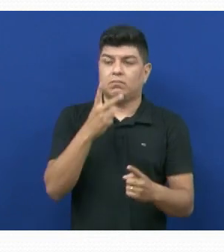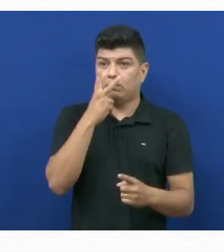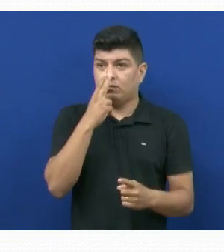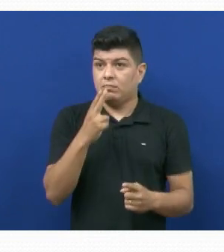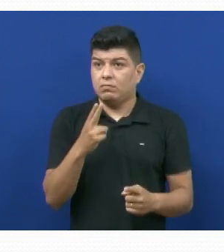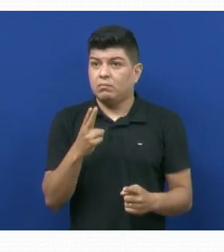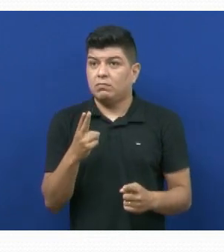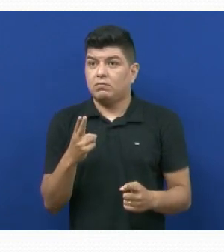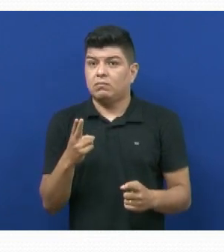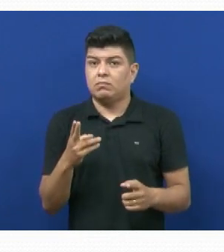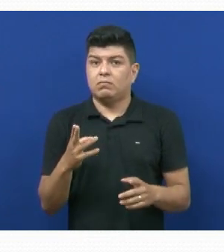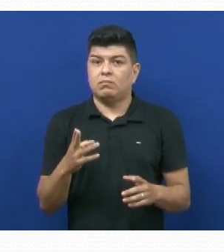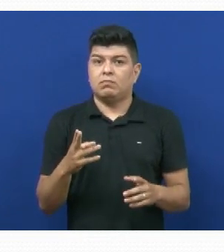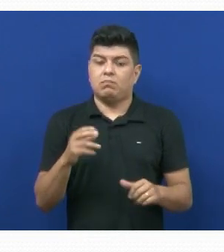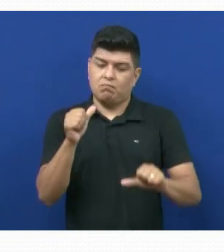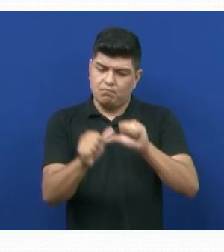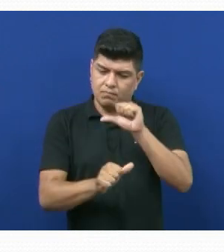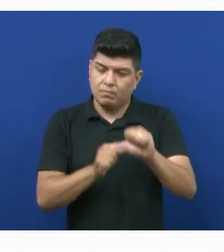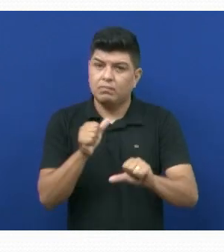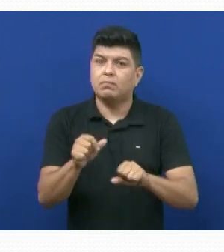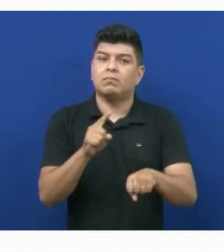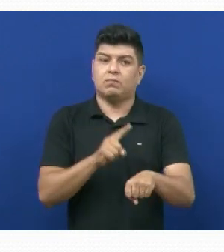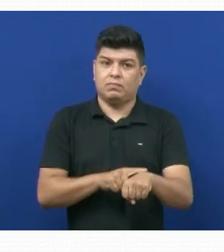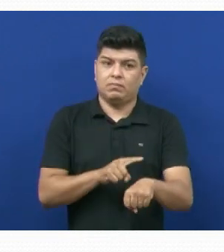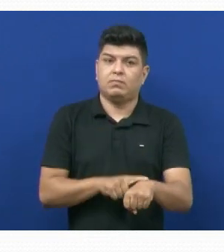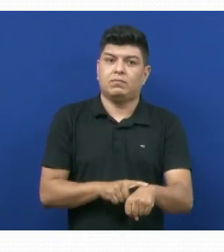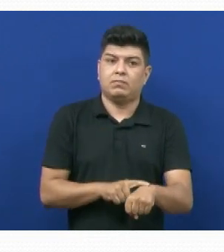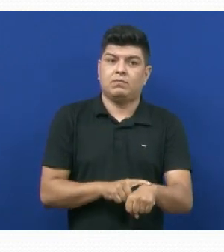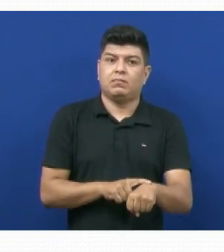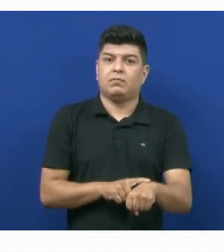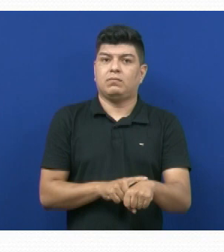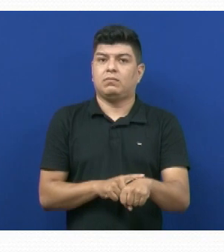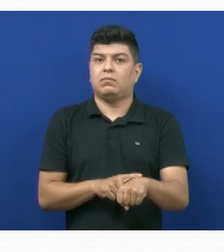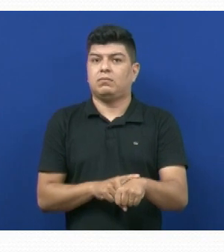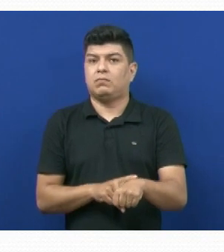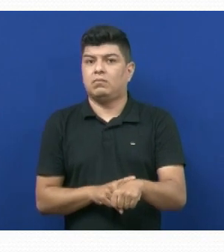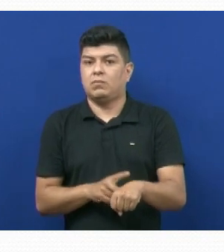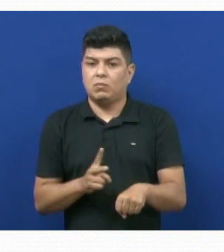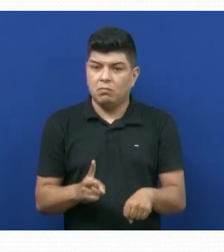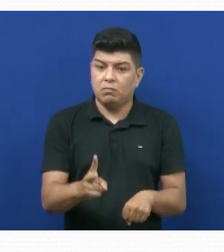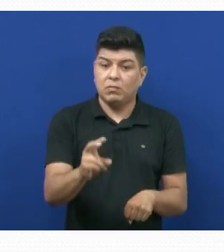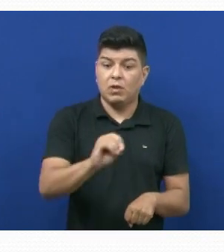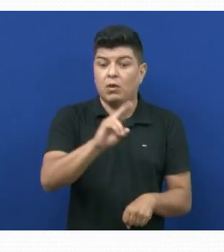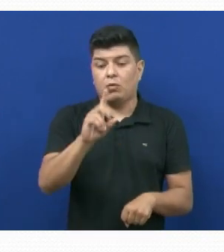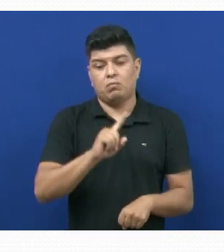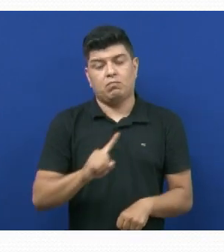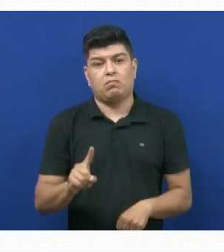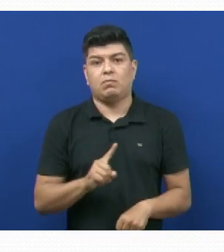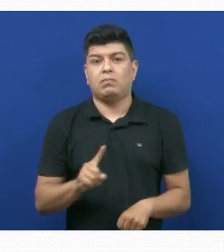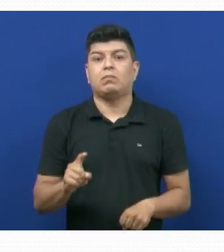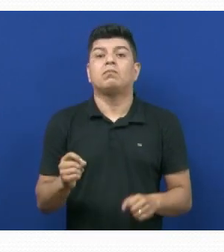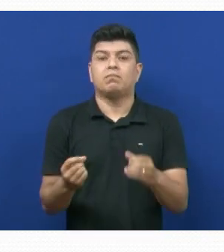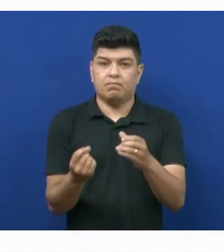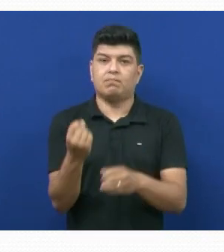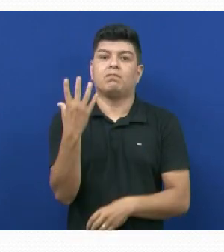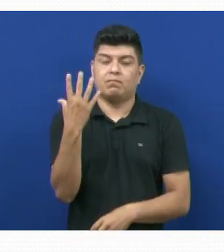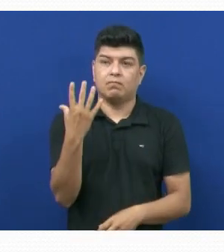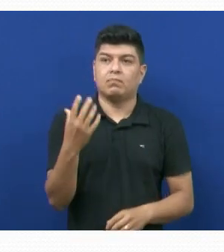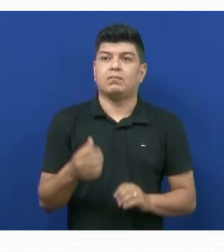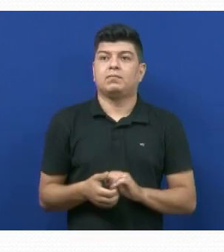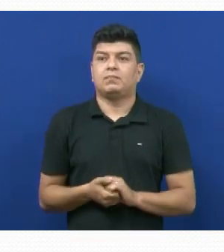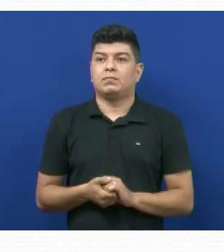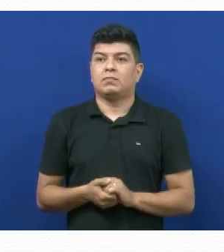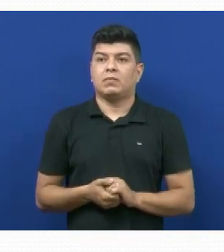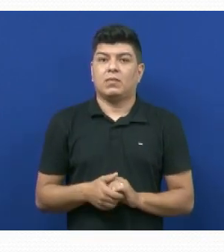progressão temporal, ou seja, uma mudança desse tempo, seja ele de forma linear ou não, mas ele acontece. Nós temos